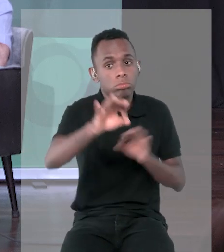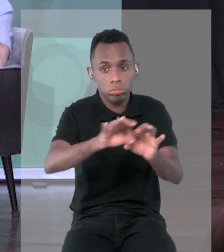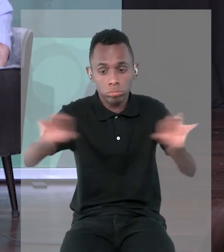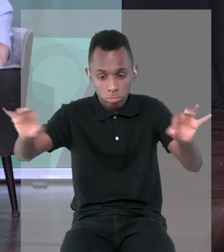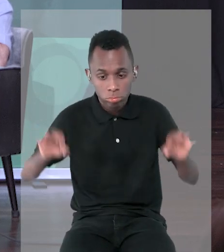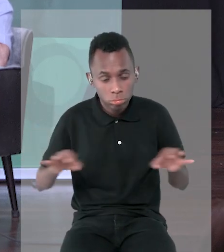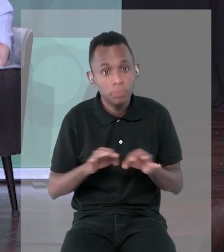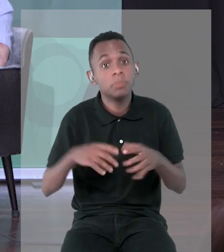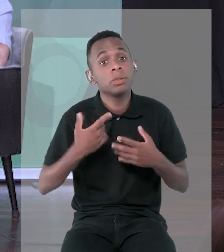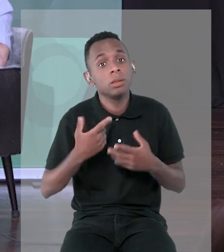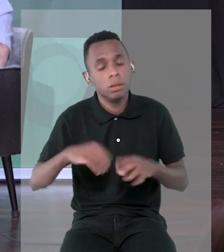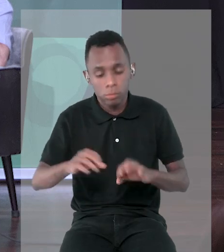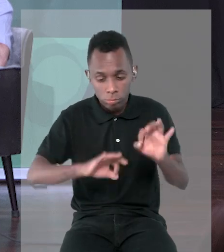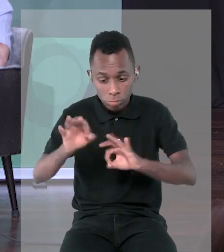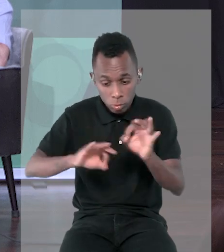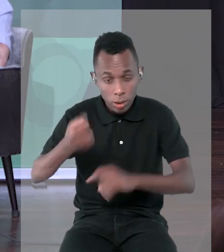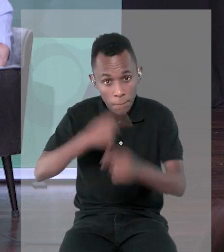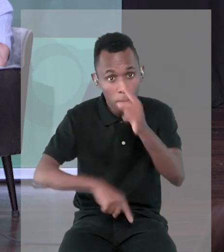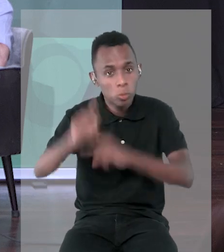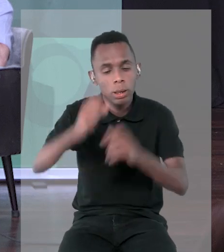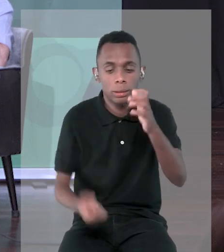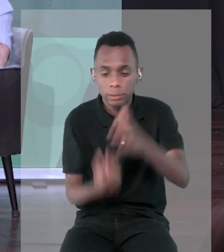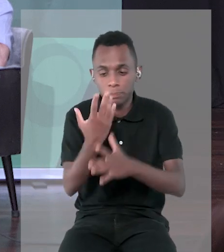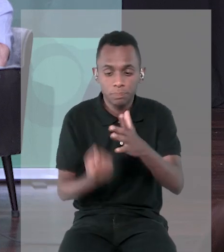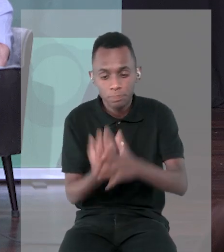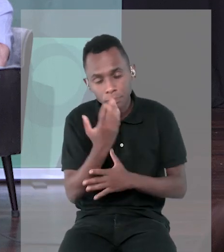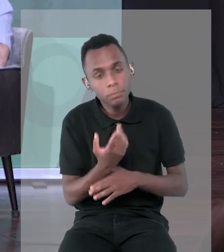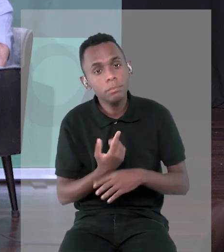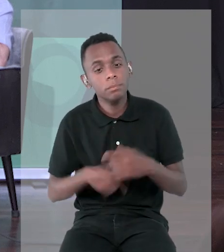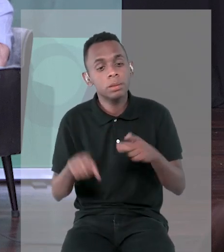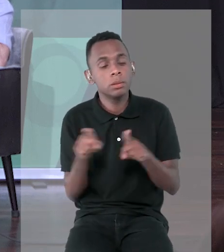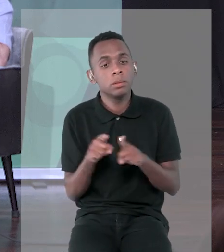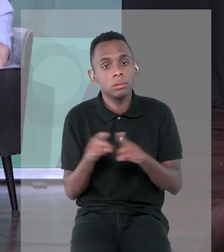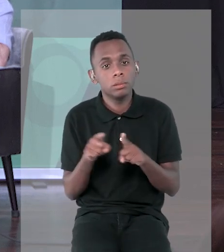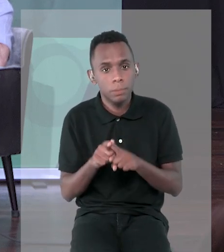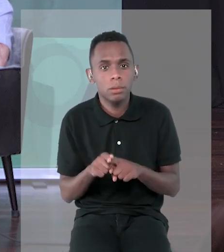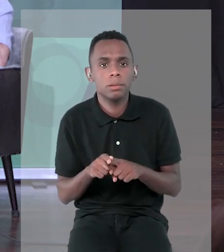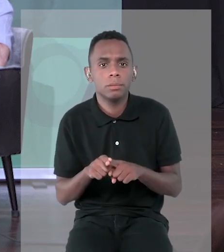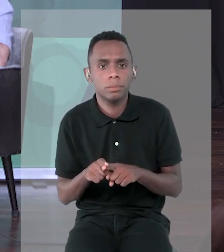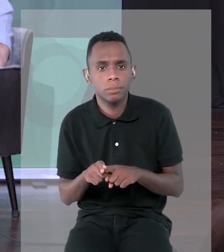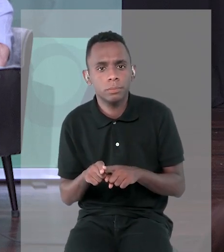vai transformar o modo de produção dessa região, a gente vai